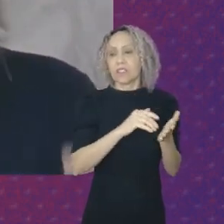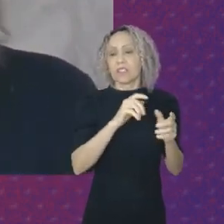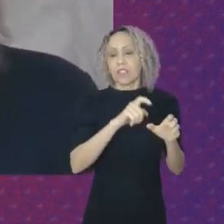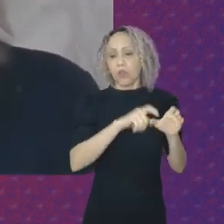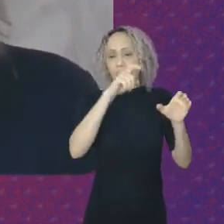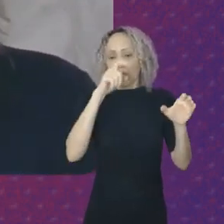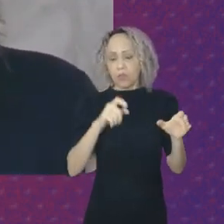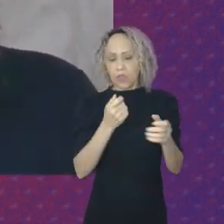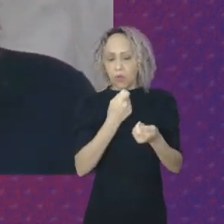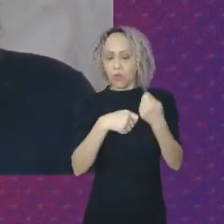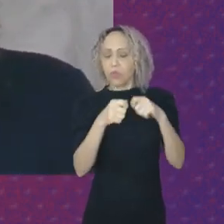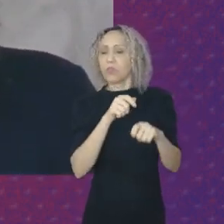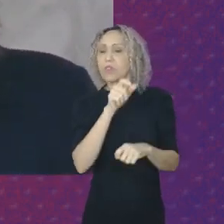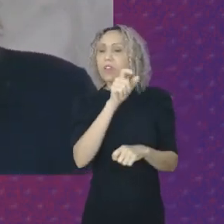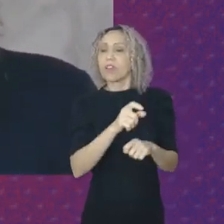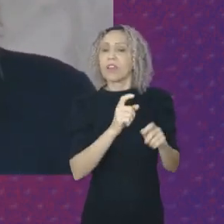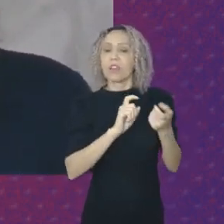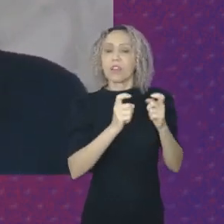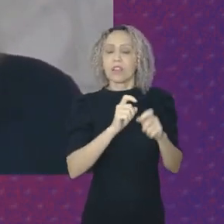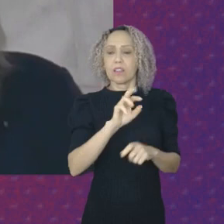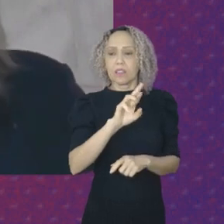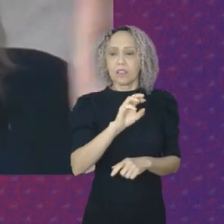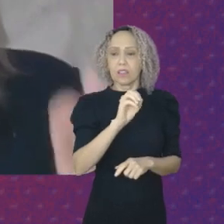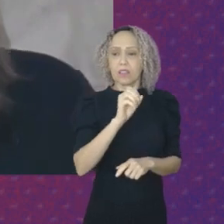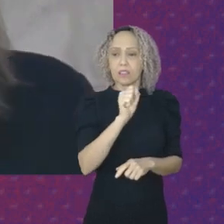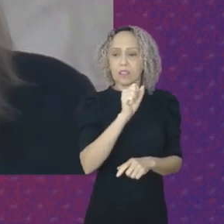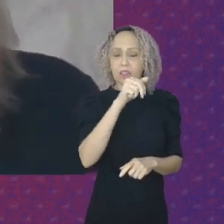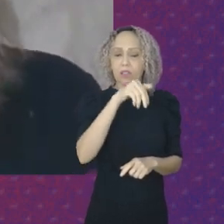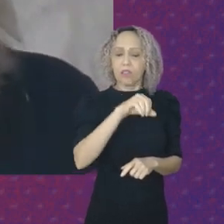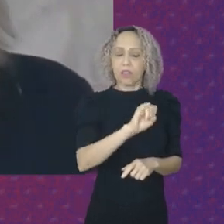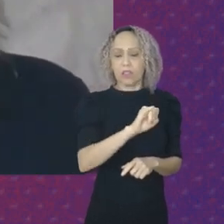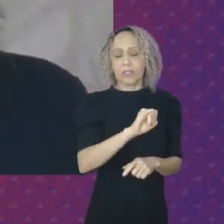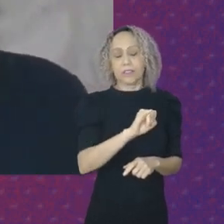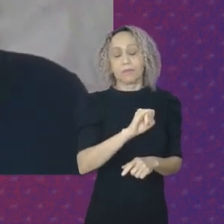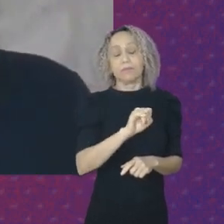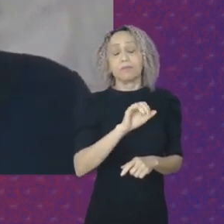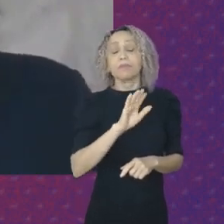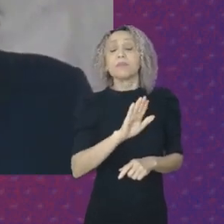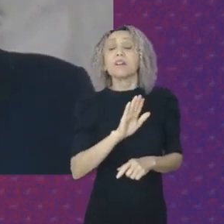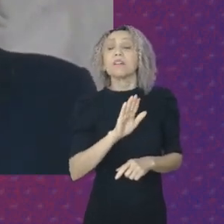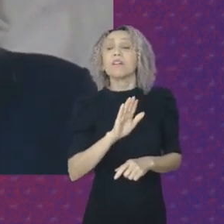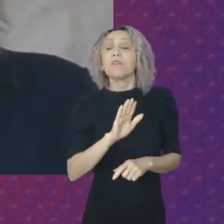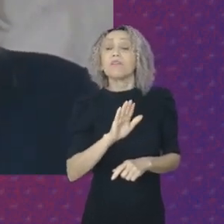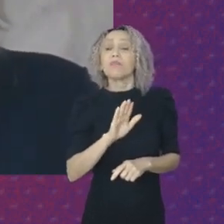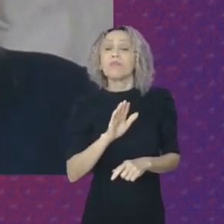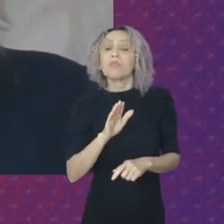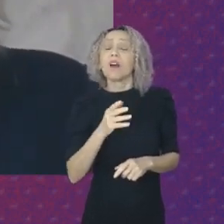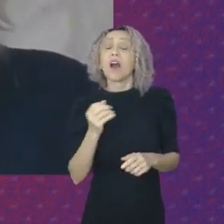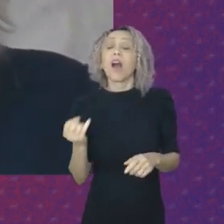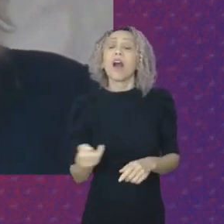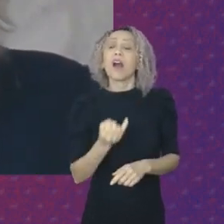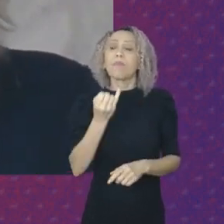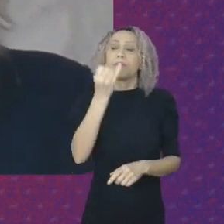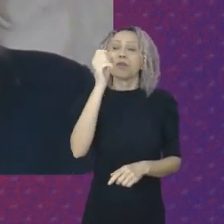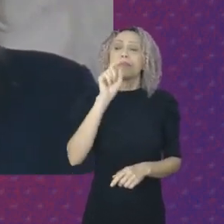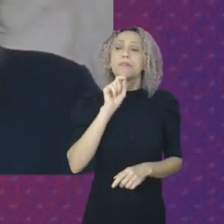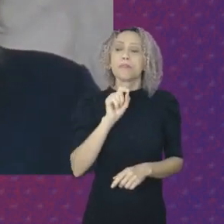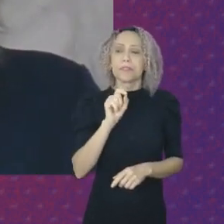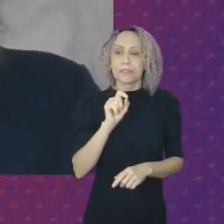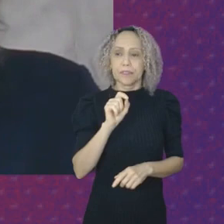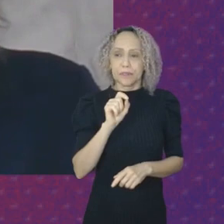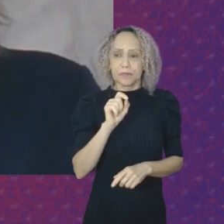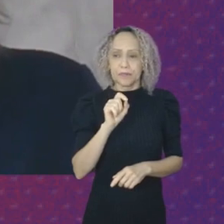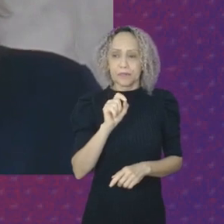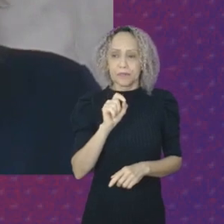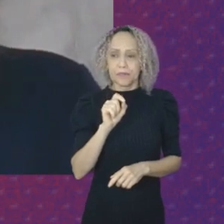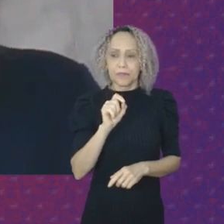Econômica, coordenada pela Rosane Silva, mas falando pontualmente da importância